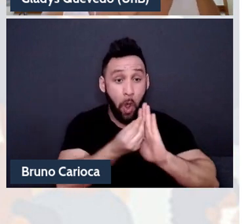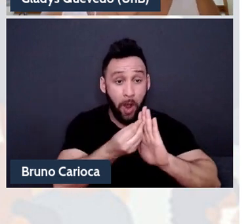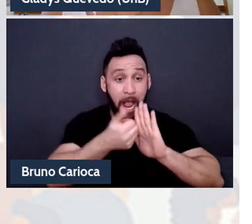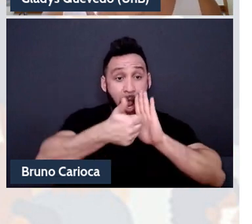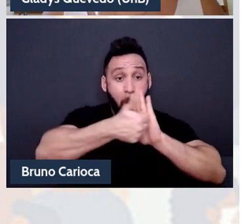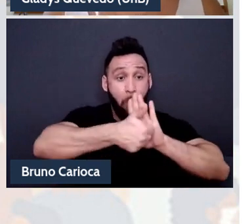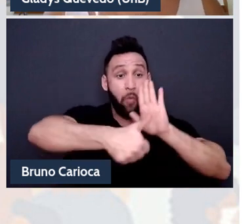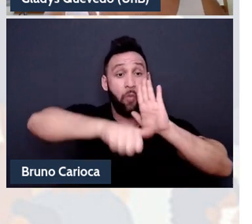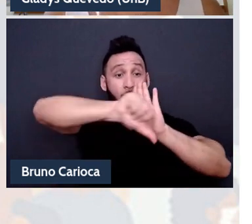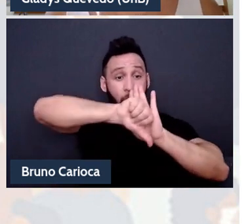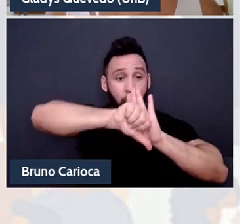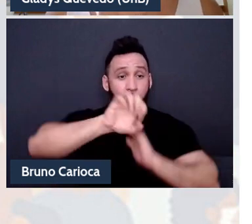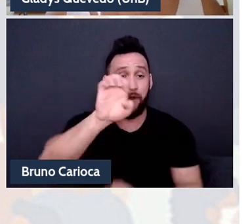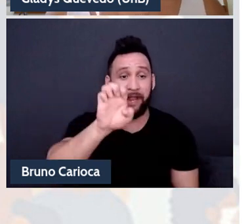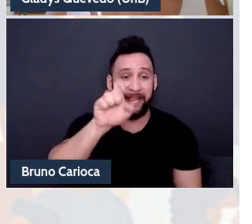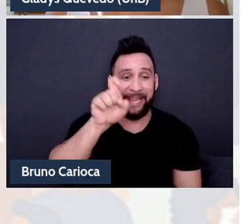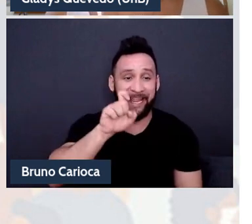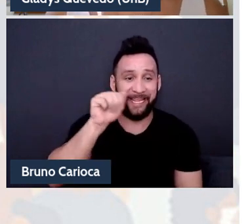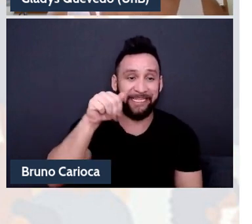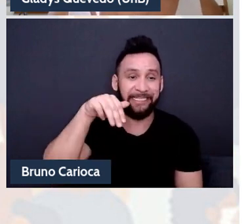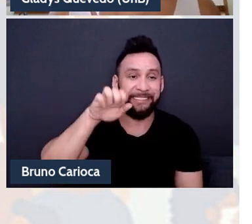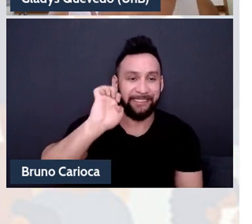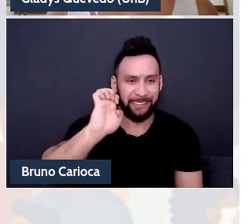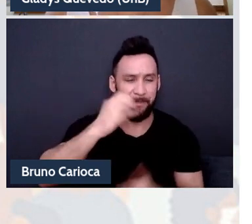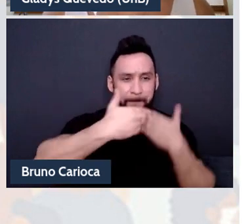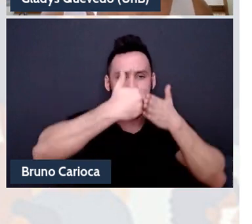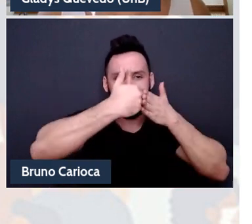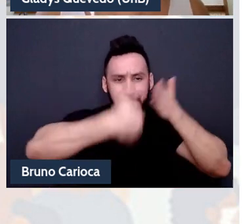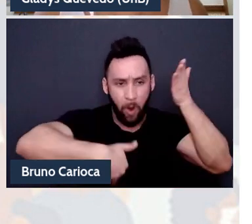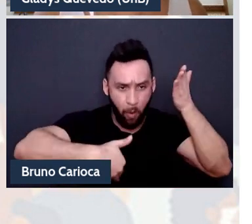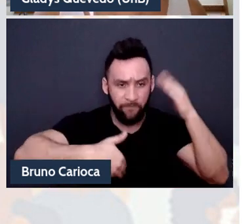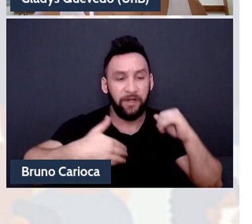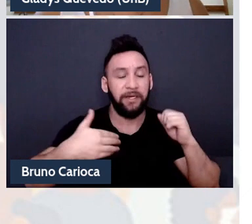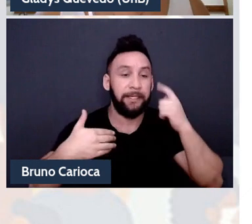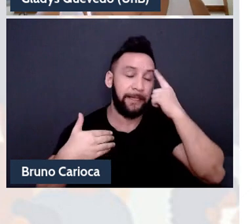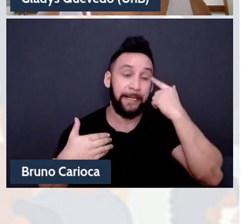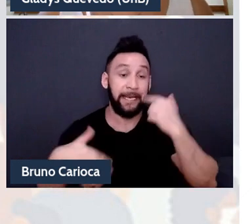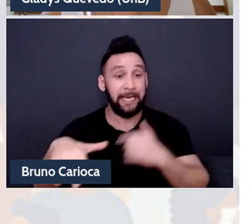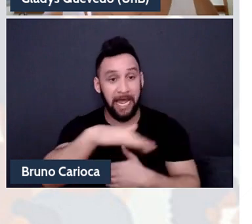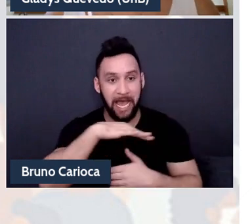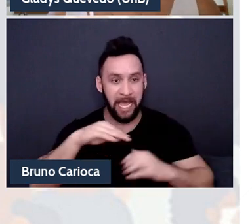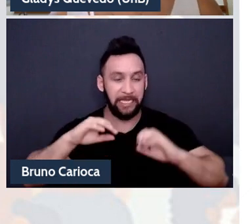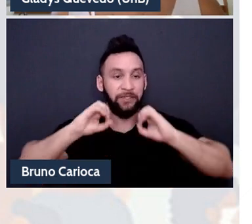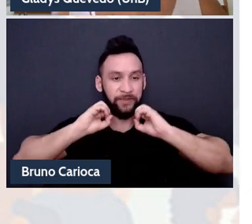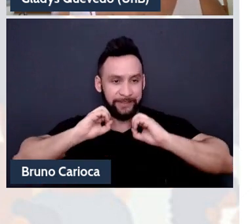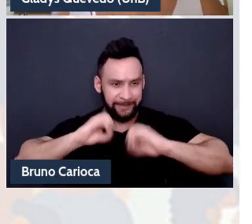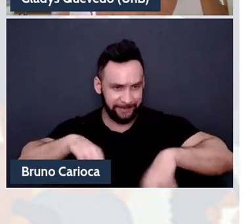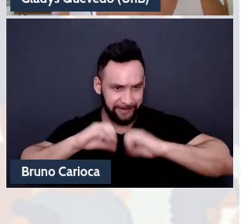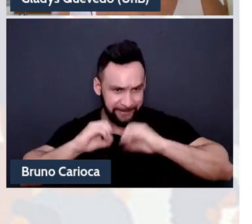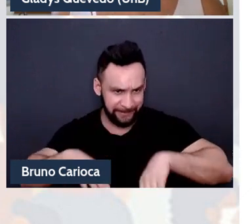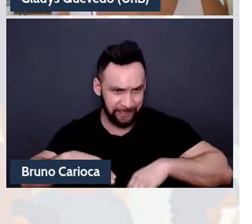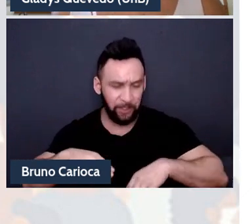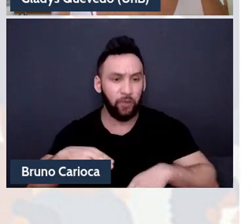política de mensuração num sistema educacional causariam, Né? Então,